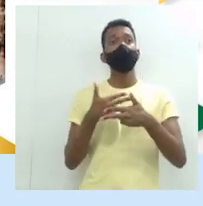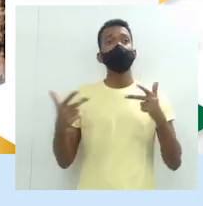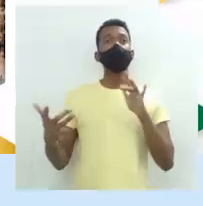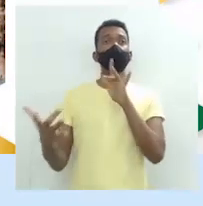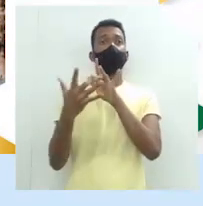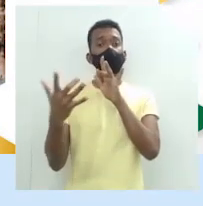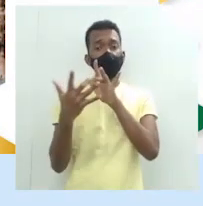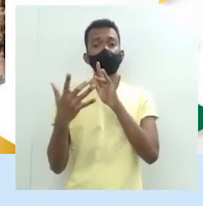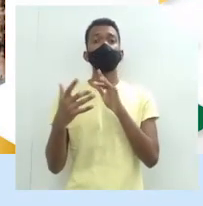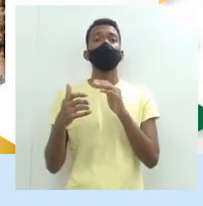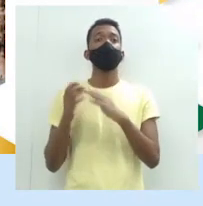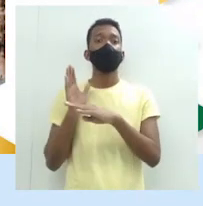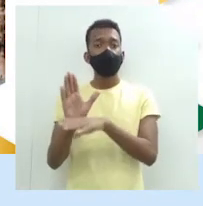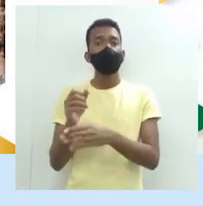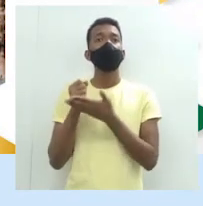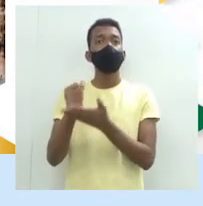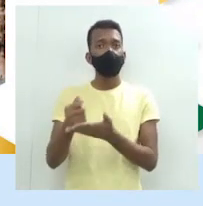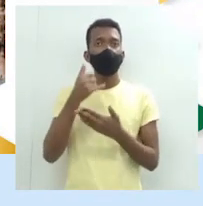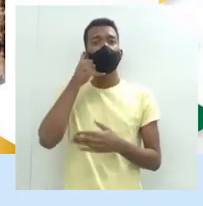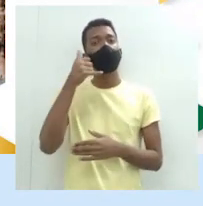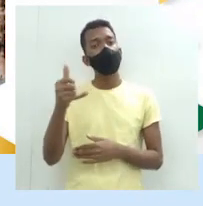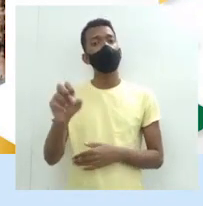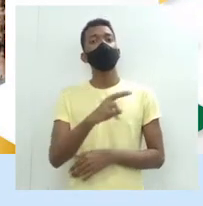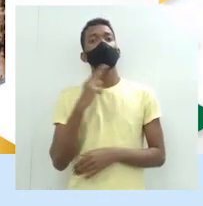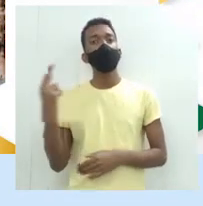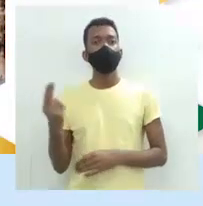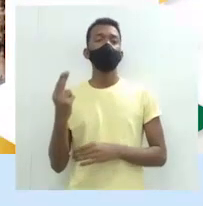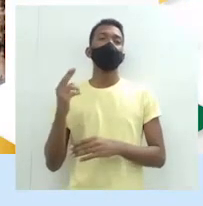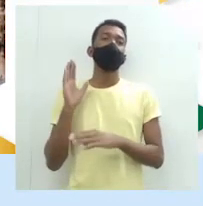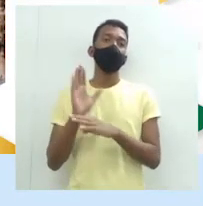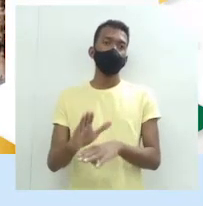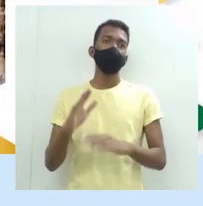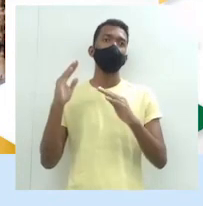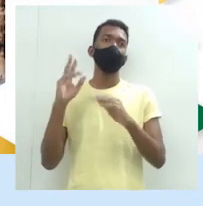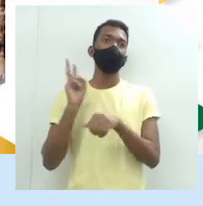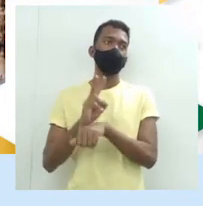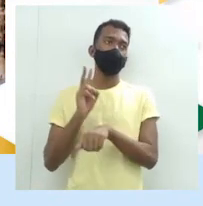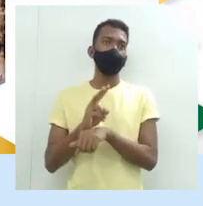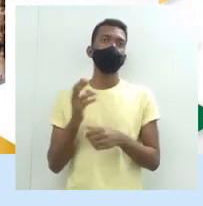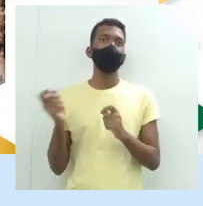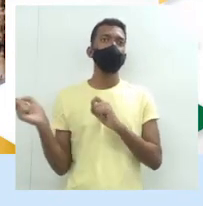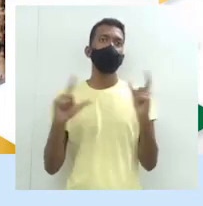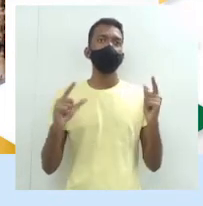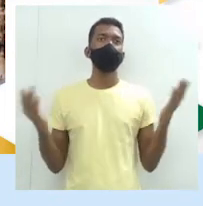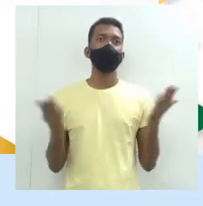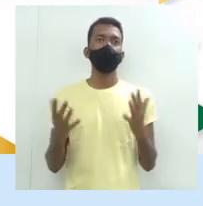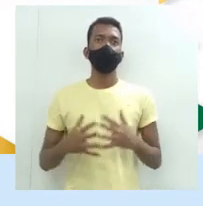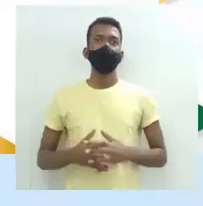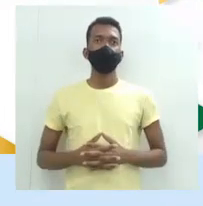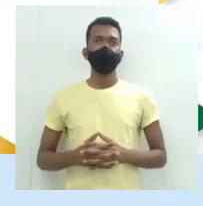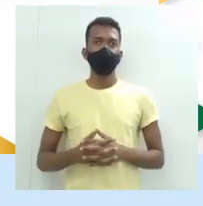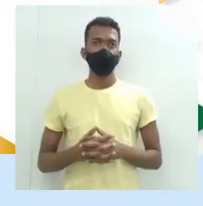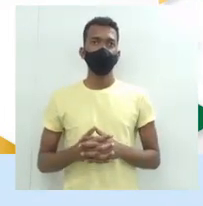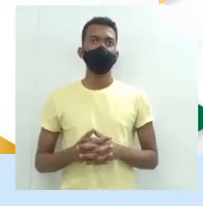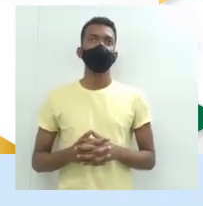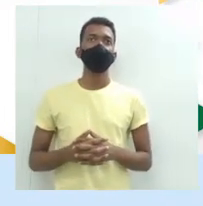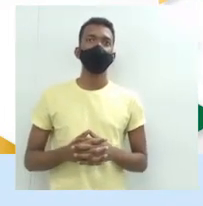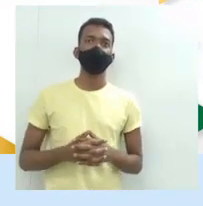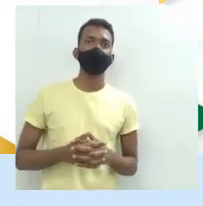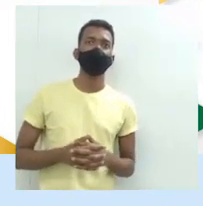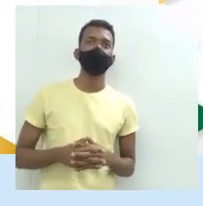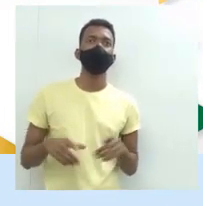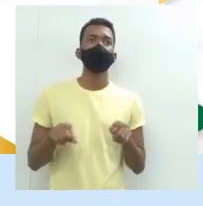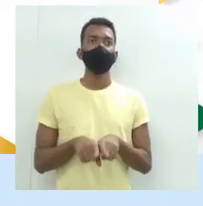pode acessar informações para ajudar na proteção dessas pessoas. Vamos para a próxima tela.